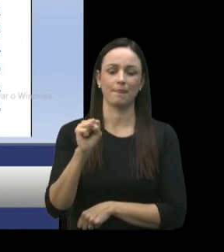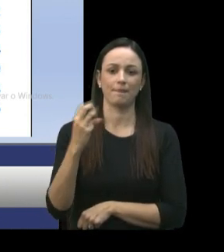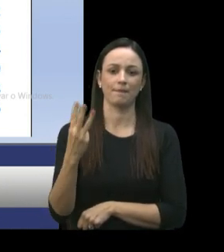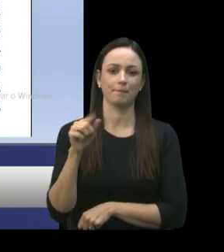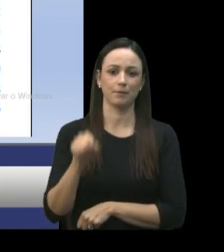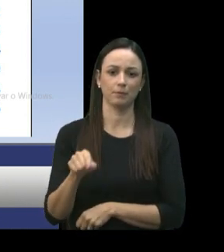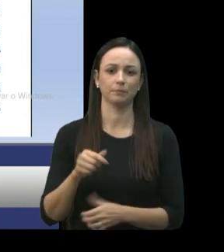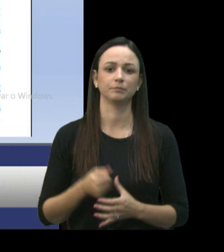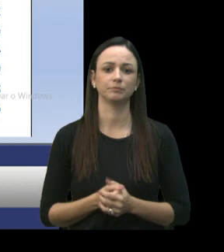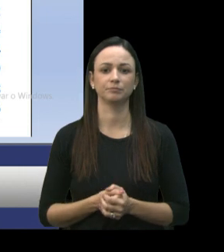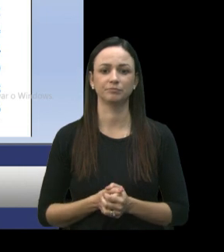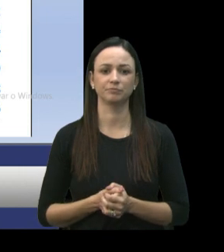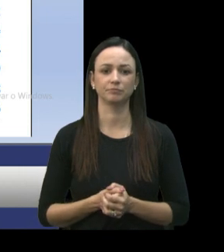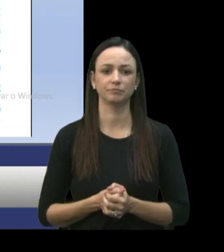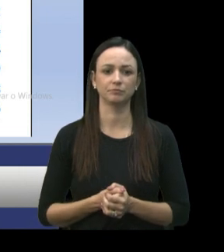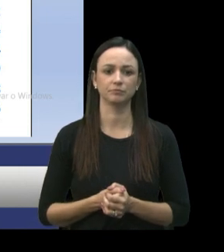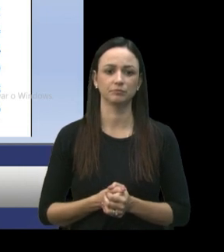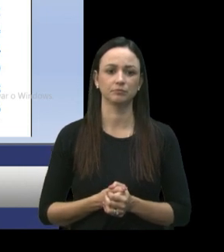R$43.483.000.